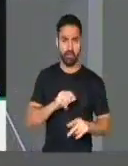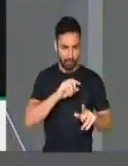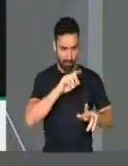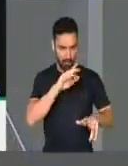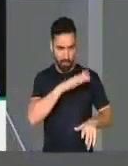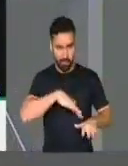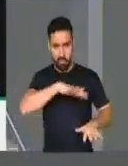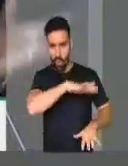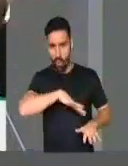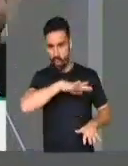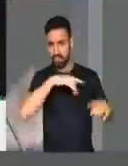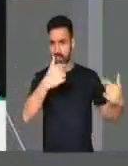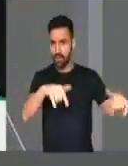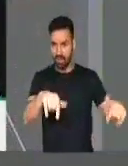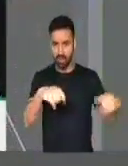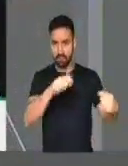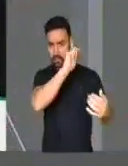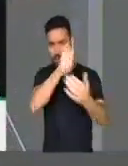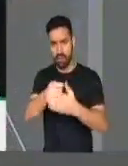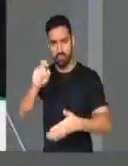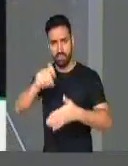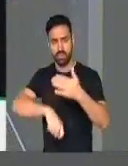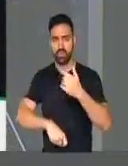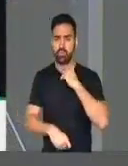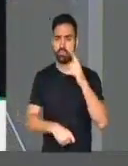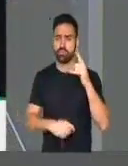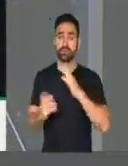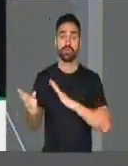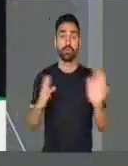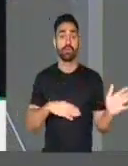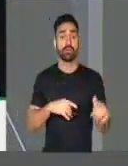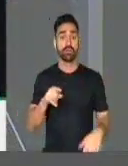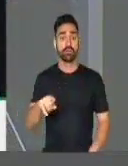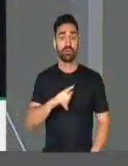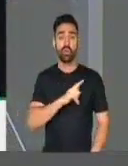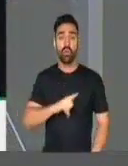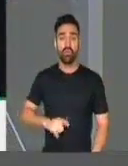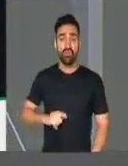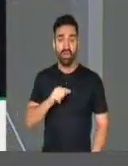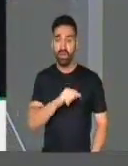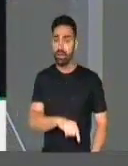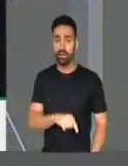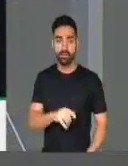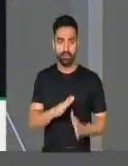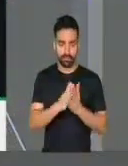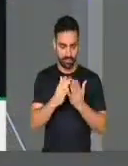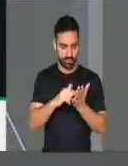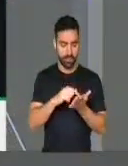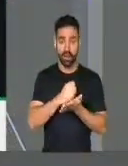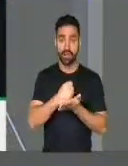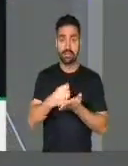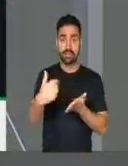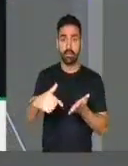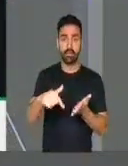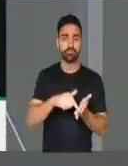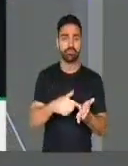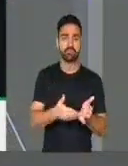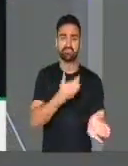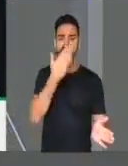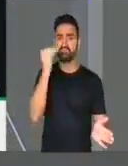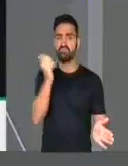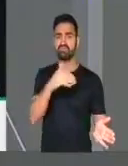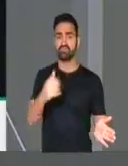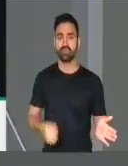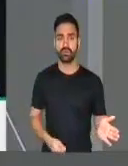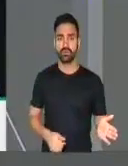povo trabalhador. Nós já vimos que esse governo acabou com a carteira de trabalho, com os direitos dos trabalhadores.